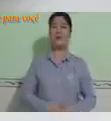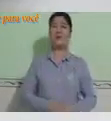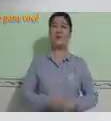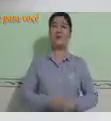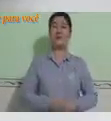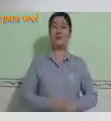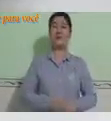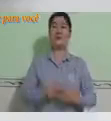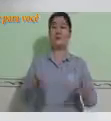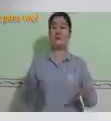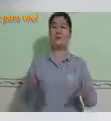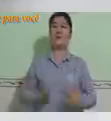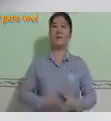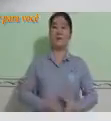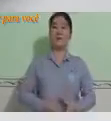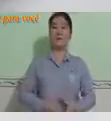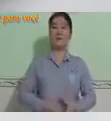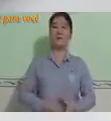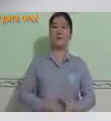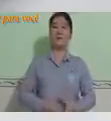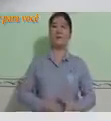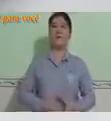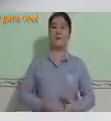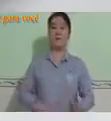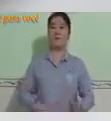vírgula Zika e chikungunya.